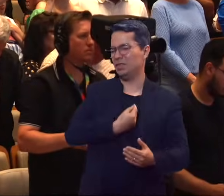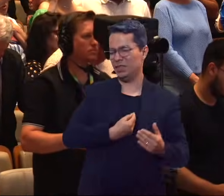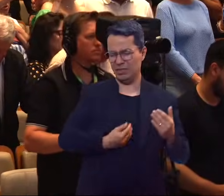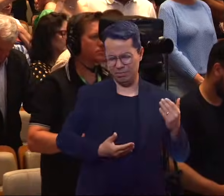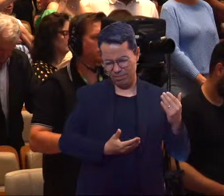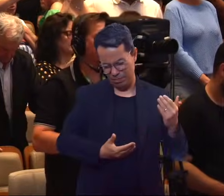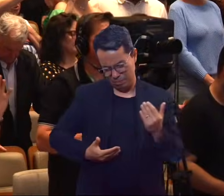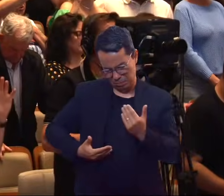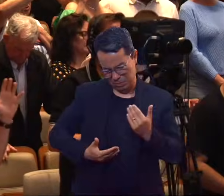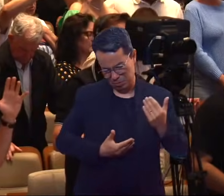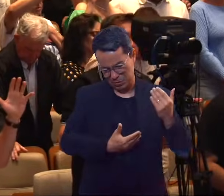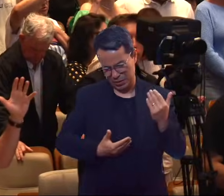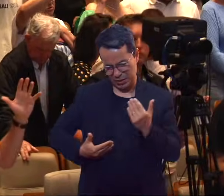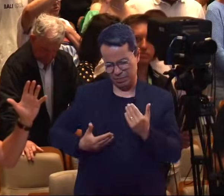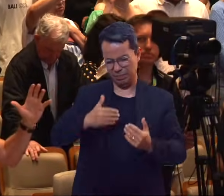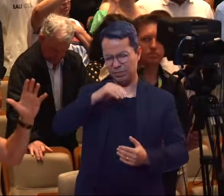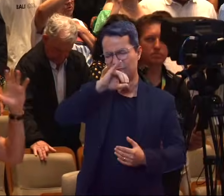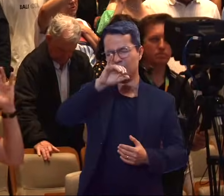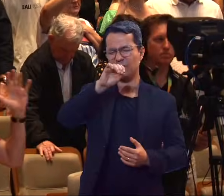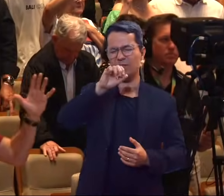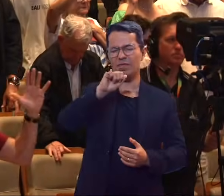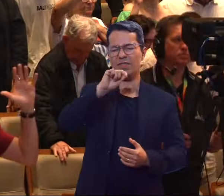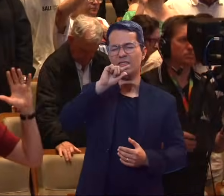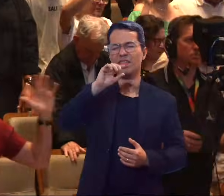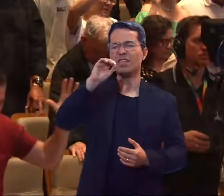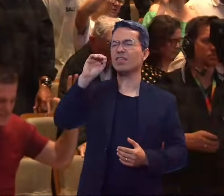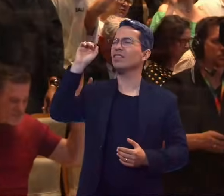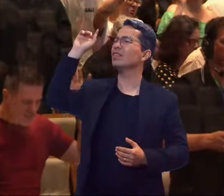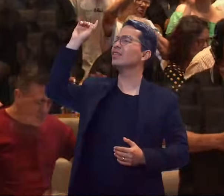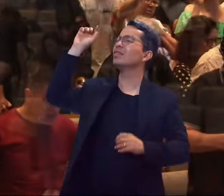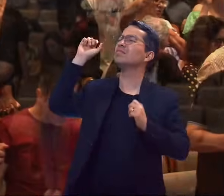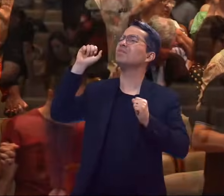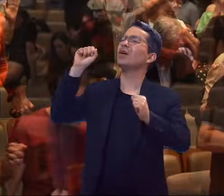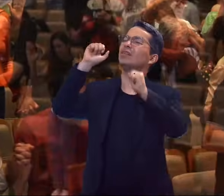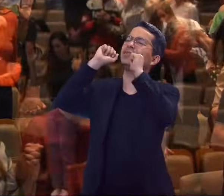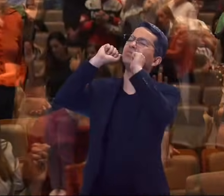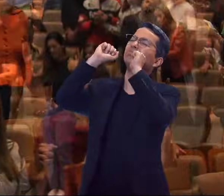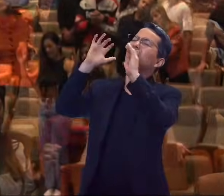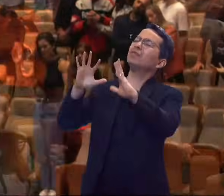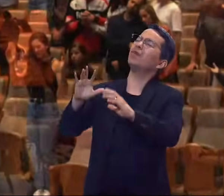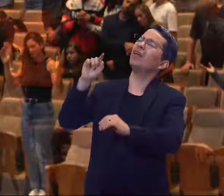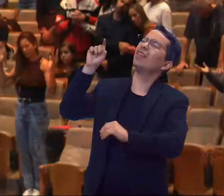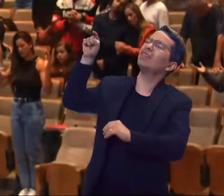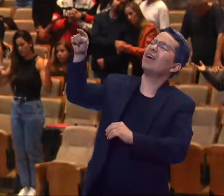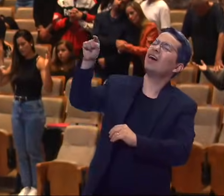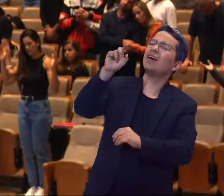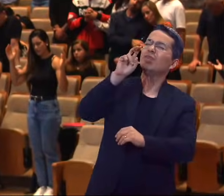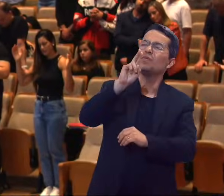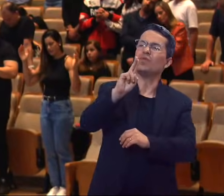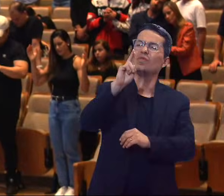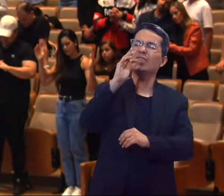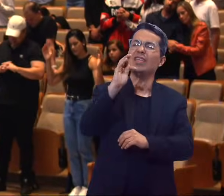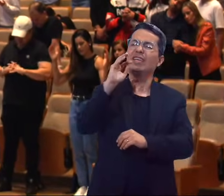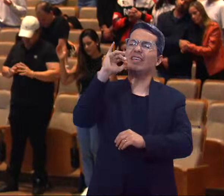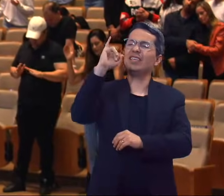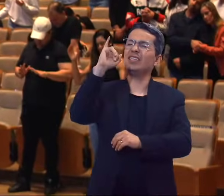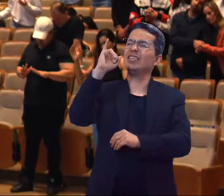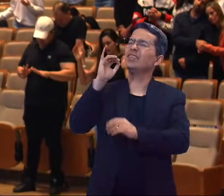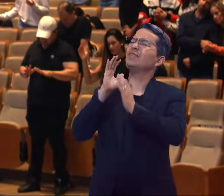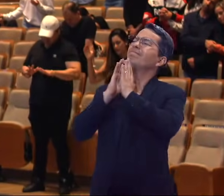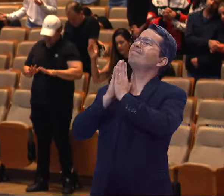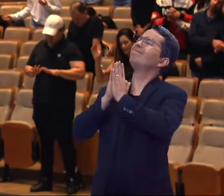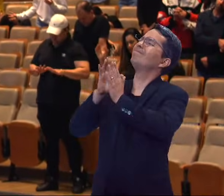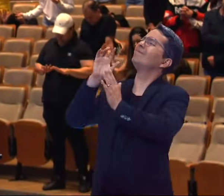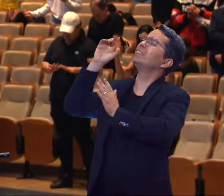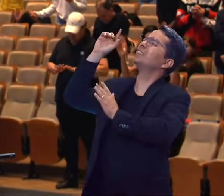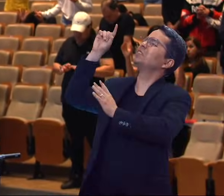o Senhor, Pai, possa o visitar com graça e o livrá-lo da morte. Recebi aqui também,